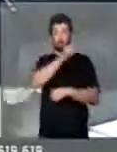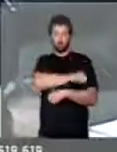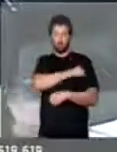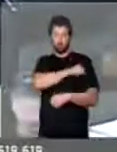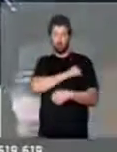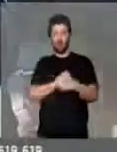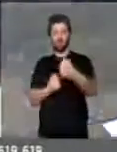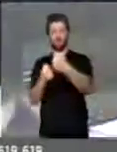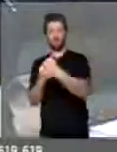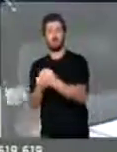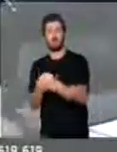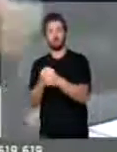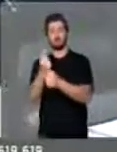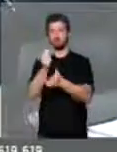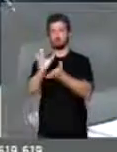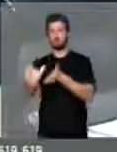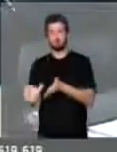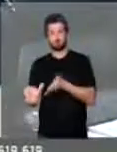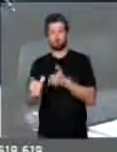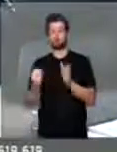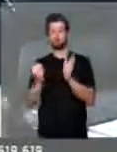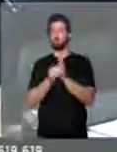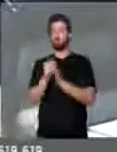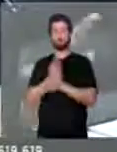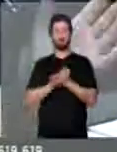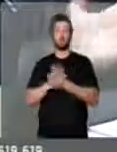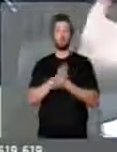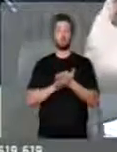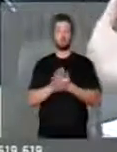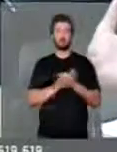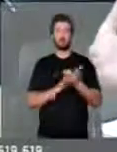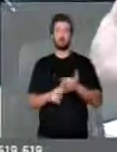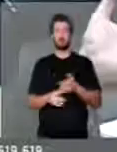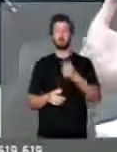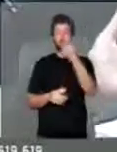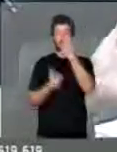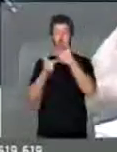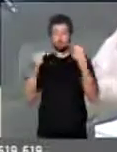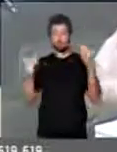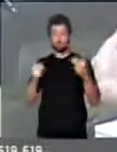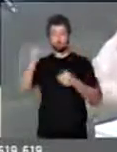levando apoio, recursos, não faltou nada. E um detalhe,